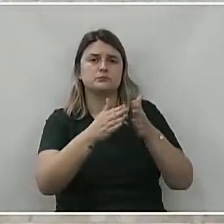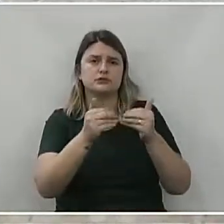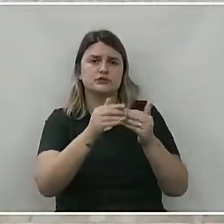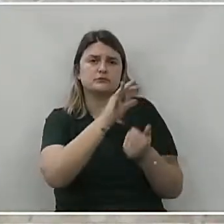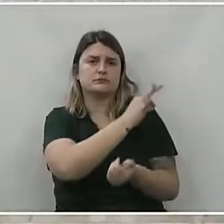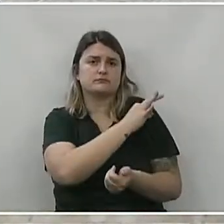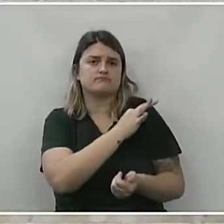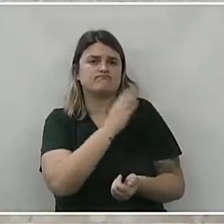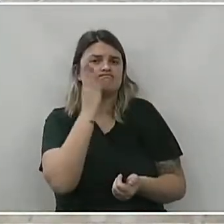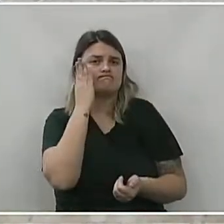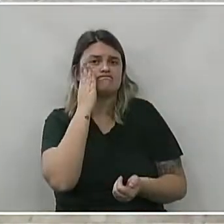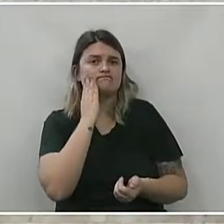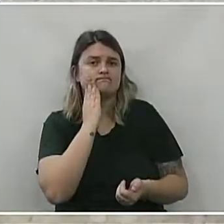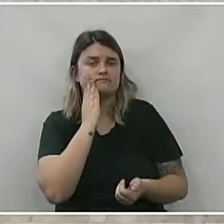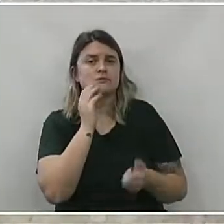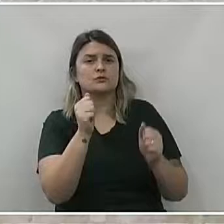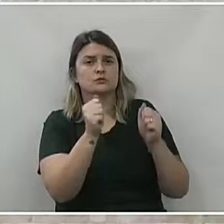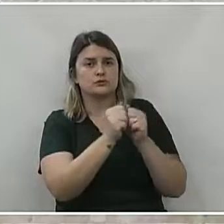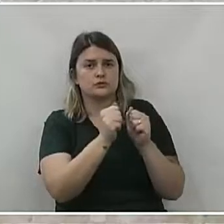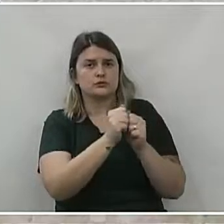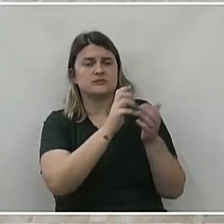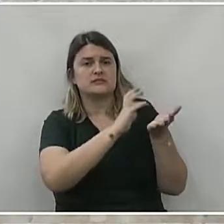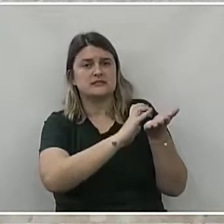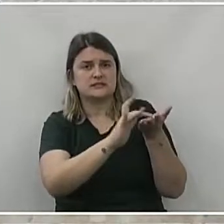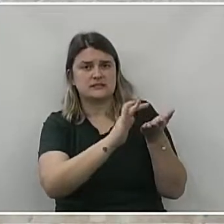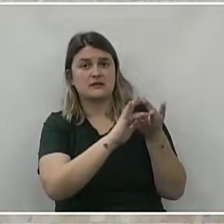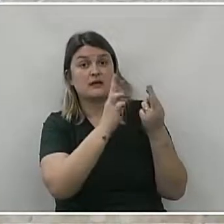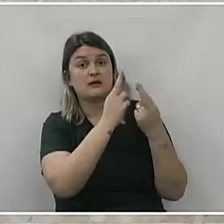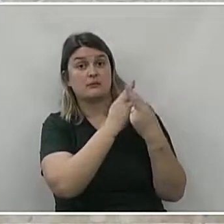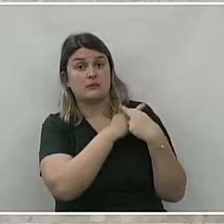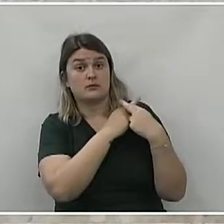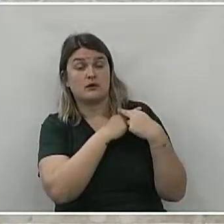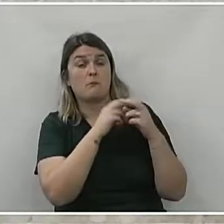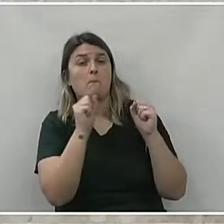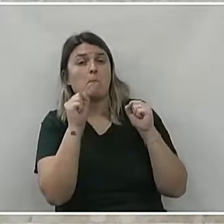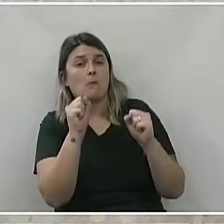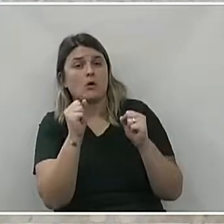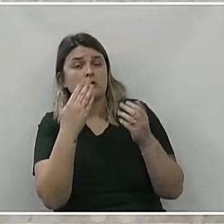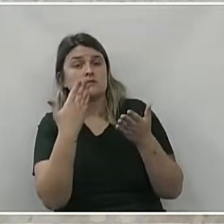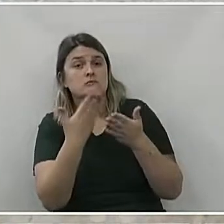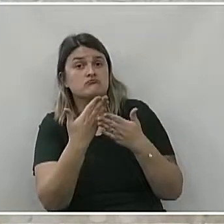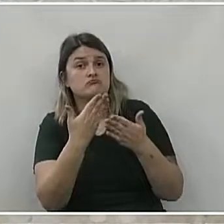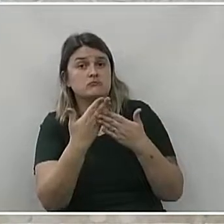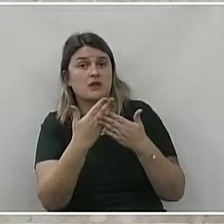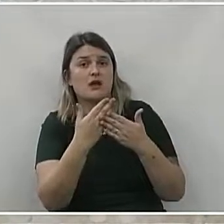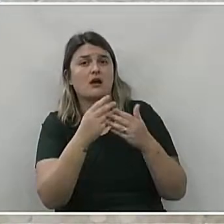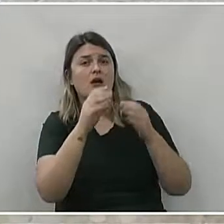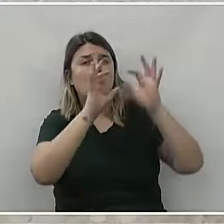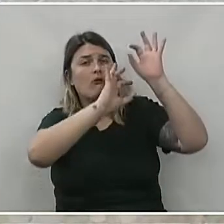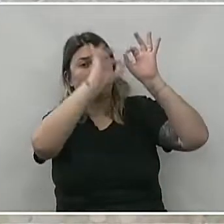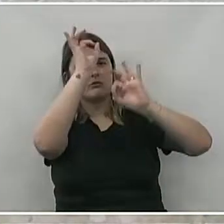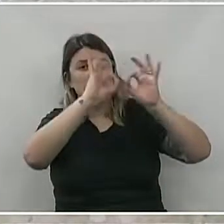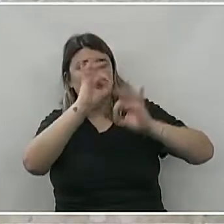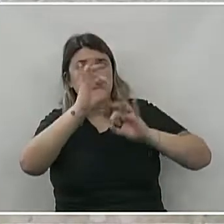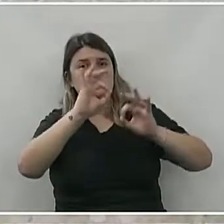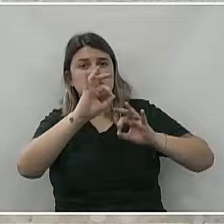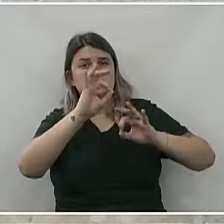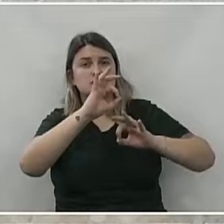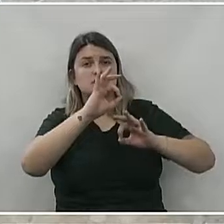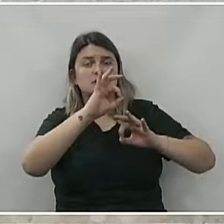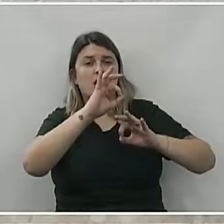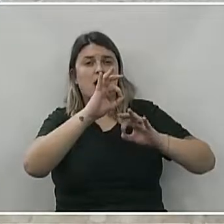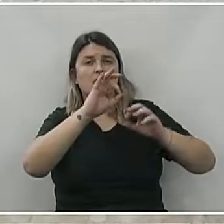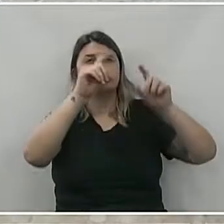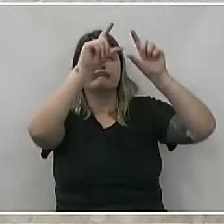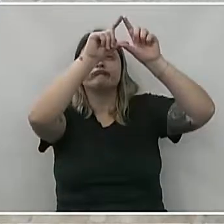Poder Executivo Municipal, juntamente com a secretaria responsável, possam estudar a reestruturação do portal de